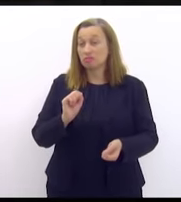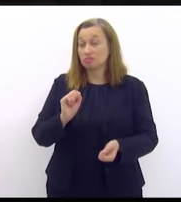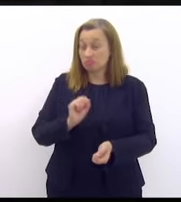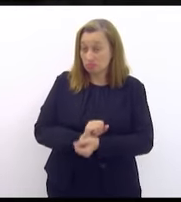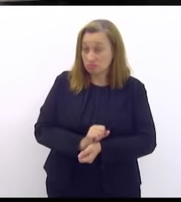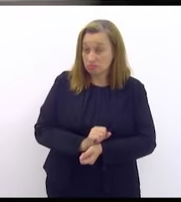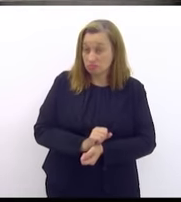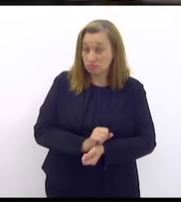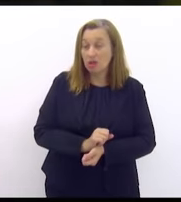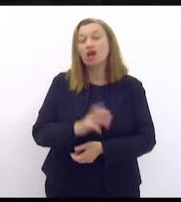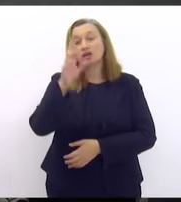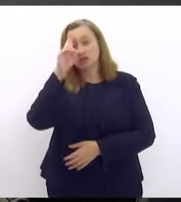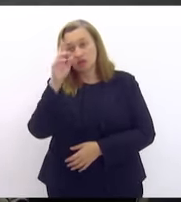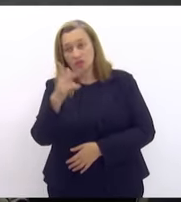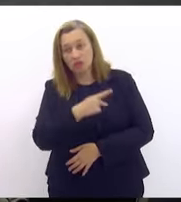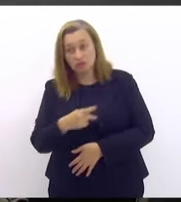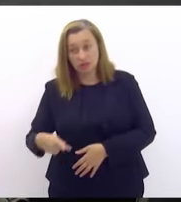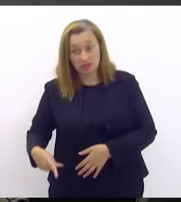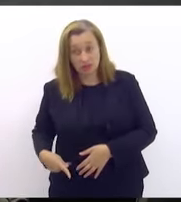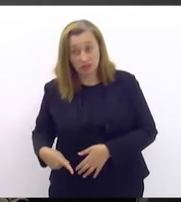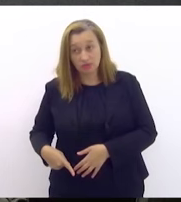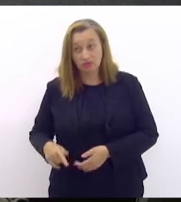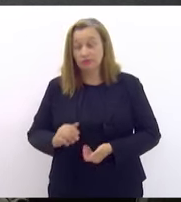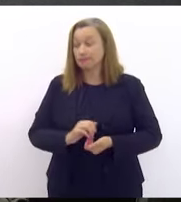Senhora presidente.